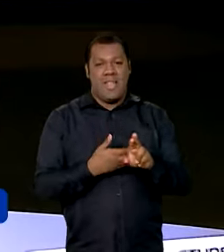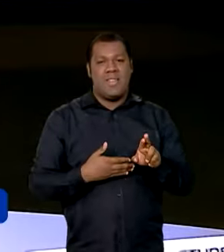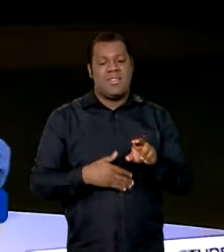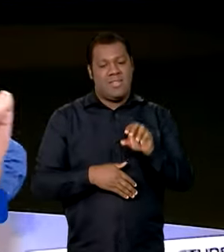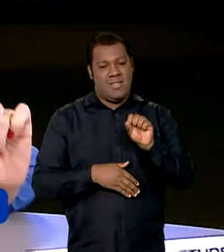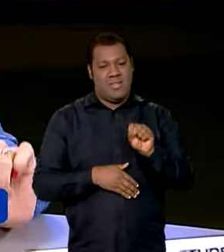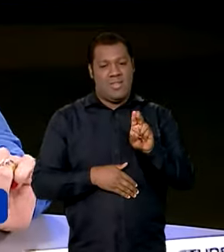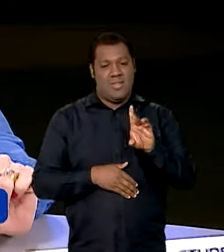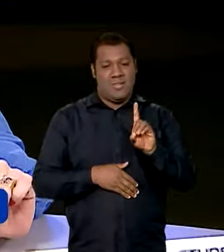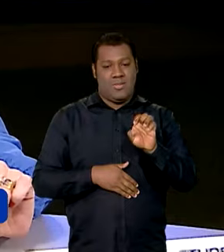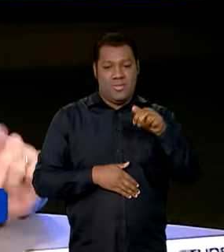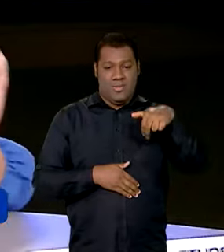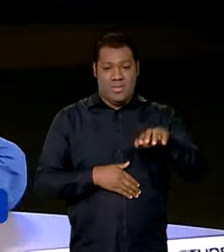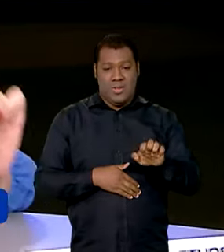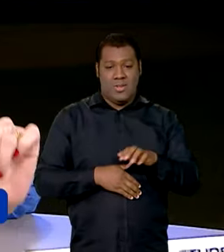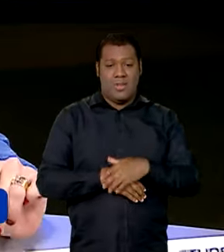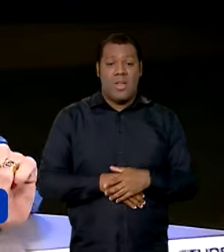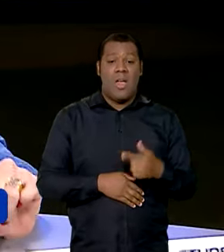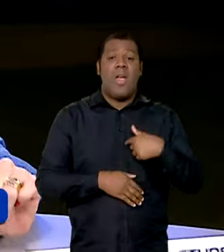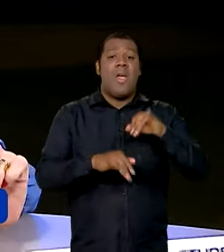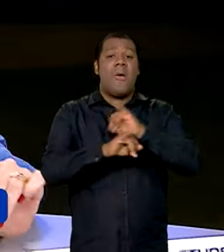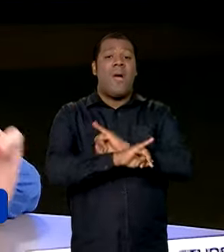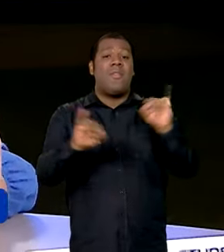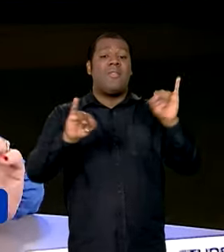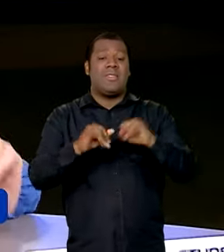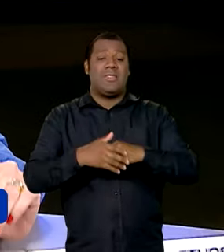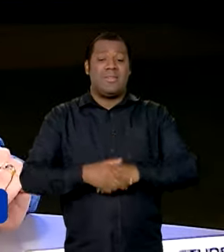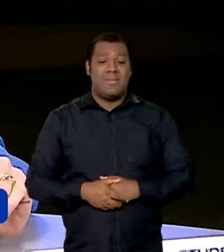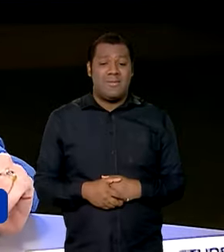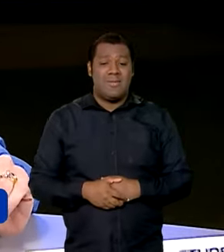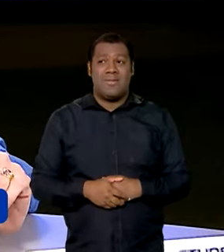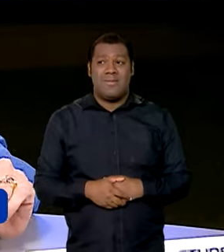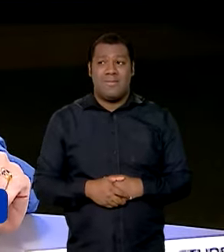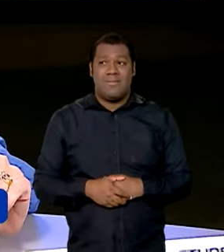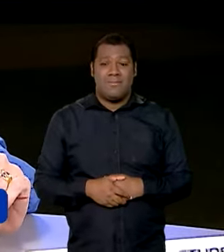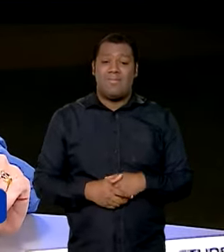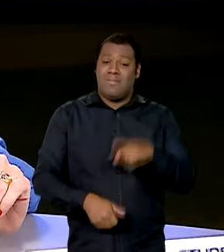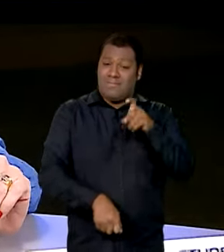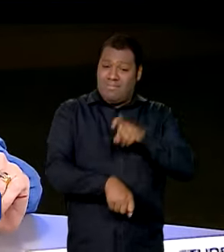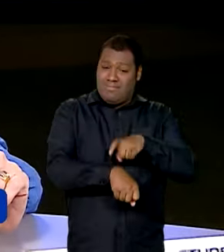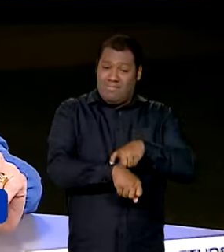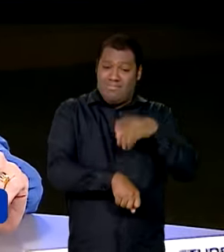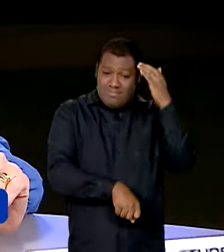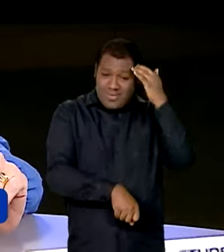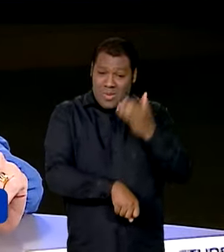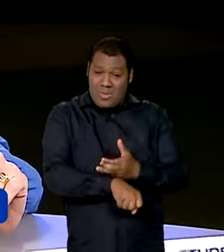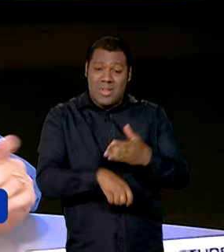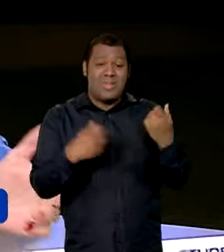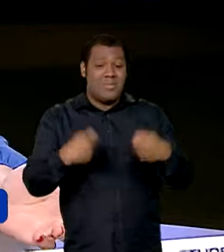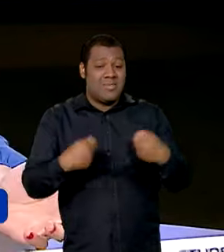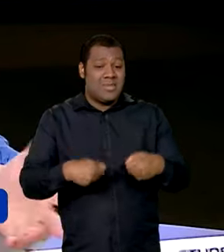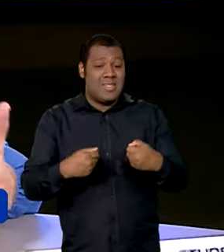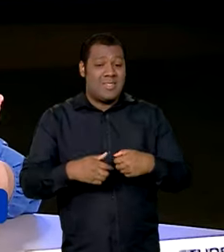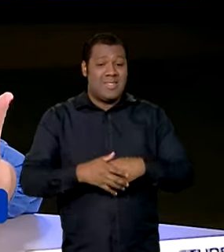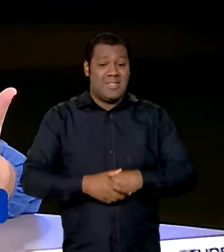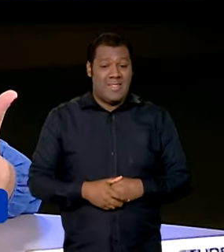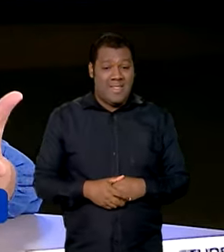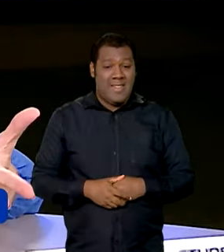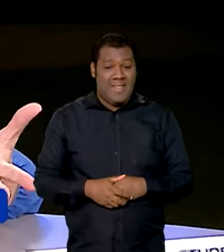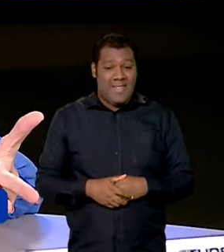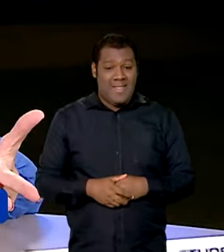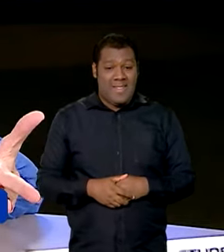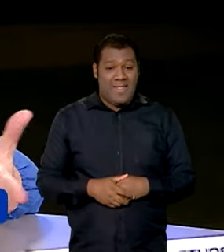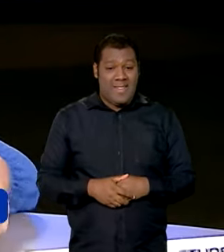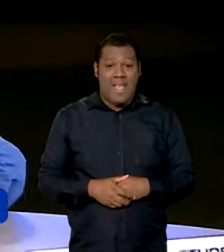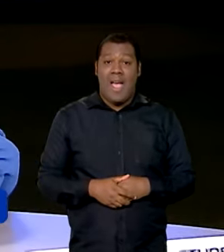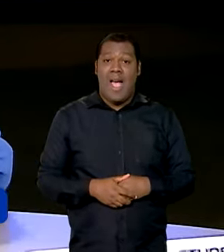e eu vou dar uma notícia não tão boa estamos ali já bem avançados no nosso tempo e a gente vai ter que fazer o sen tá acostumado Vamos pegar uma